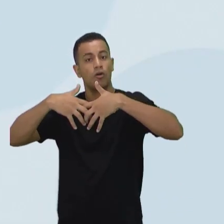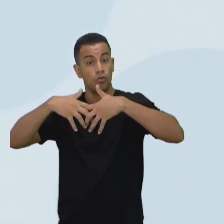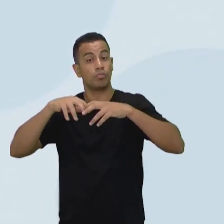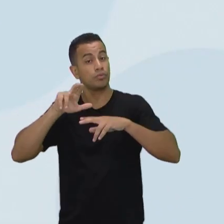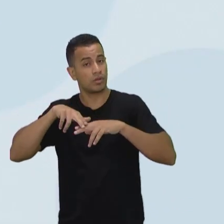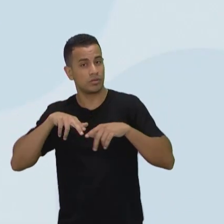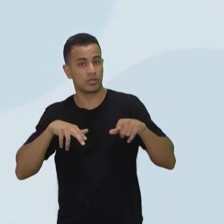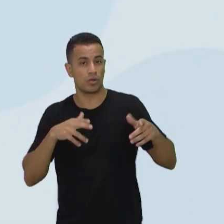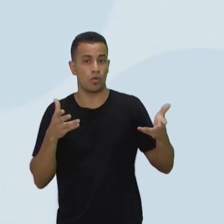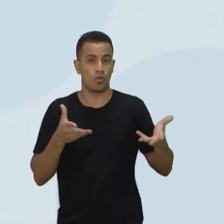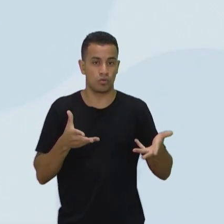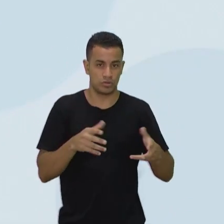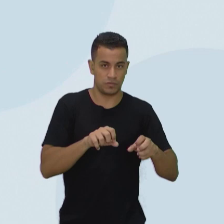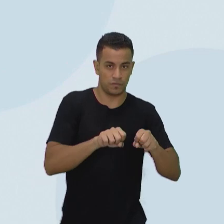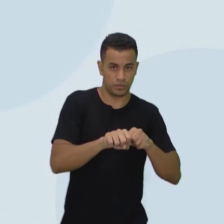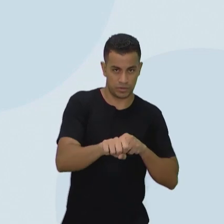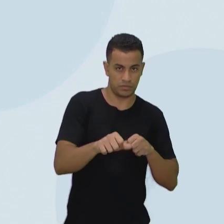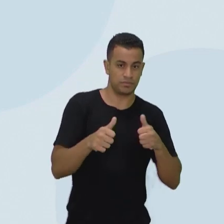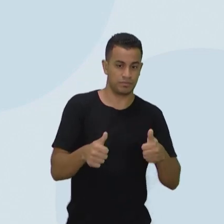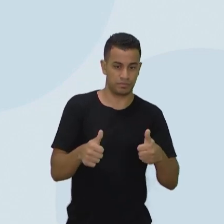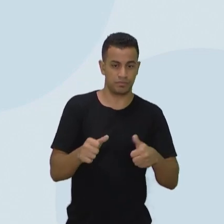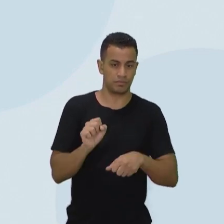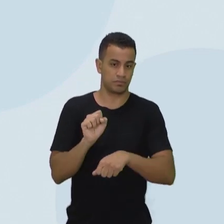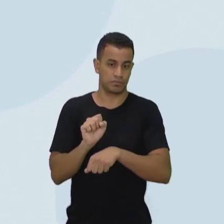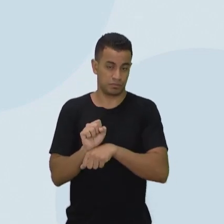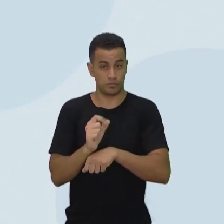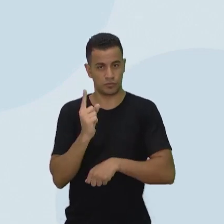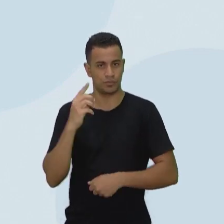de hoje. Vamos lá, um minutinho.